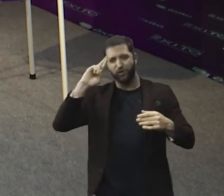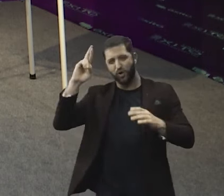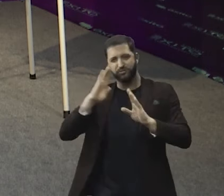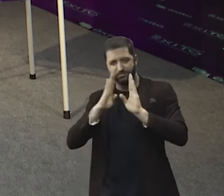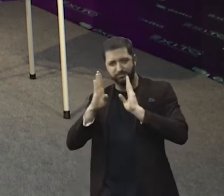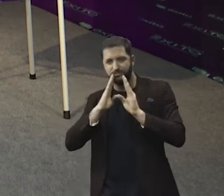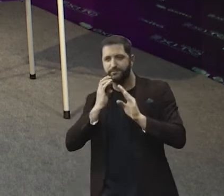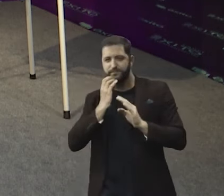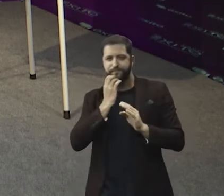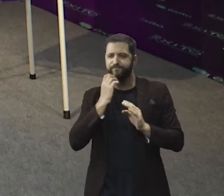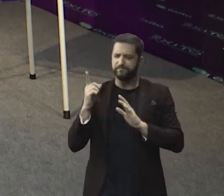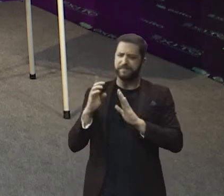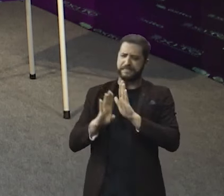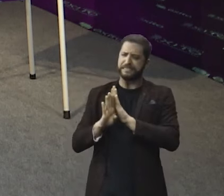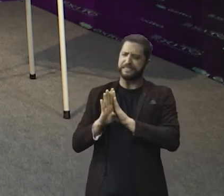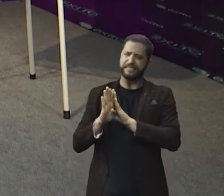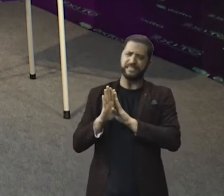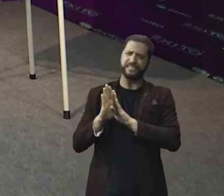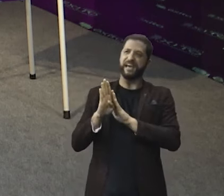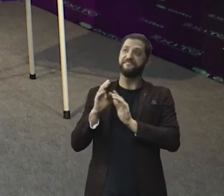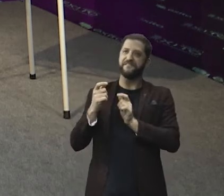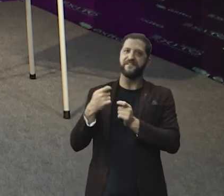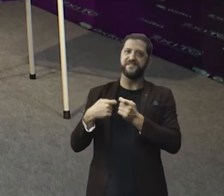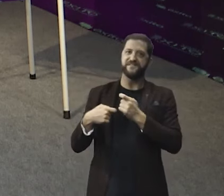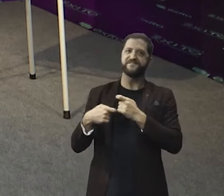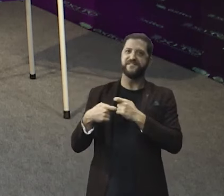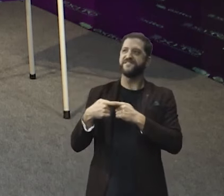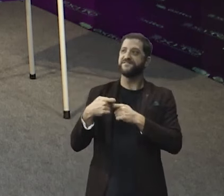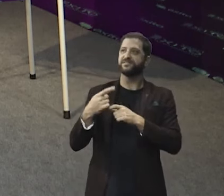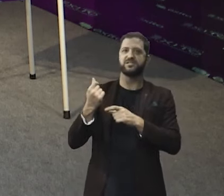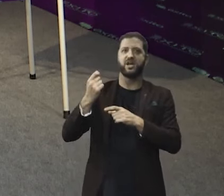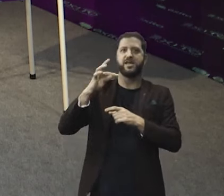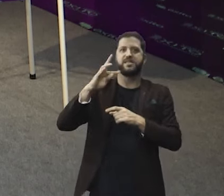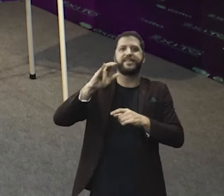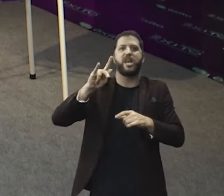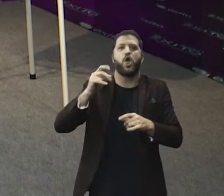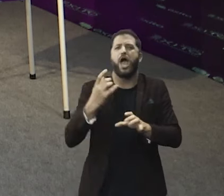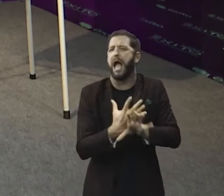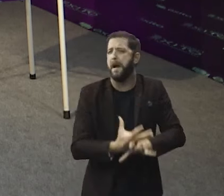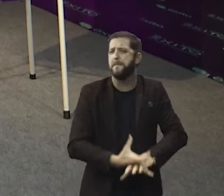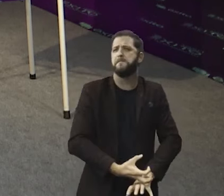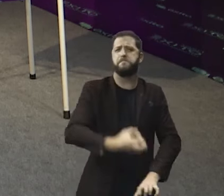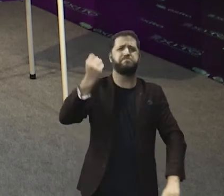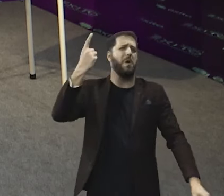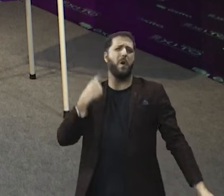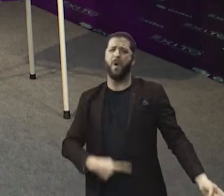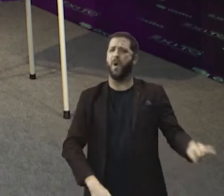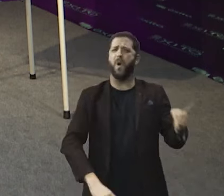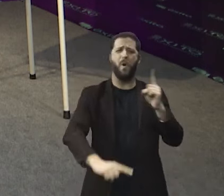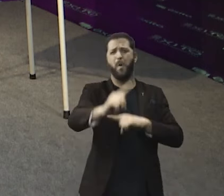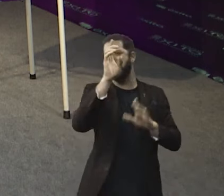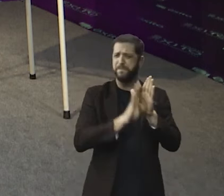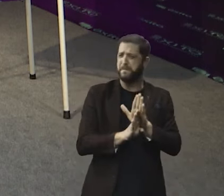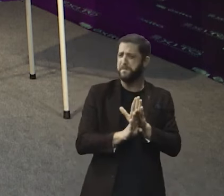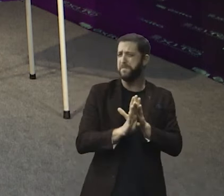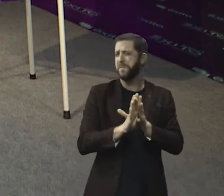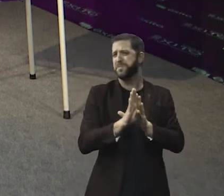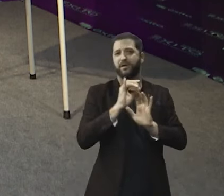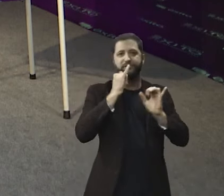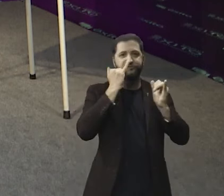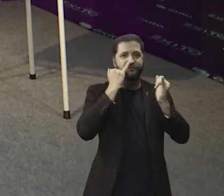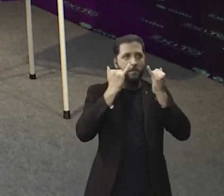fazer isso tudo começa a faturar esses trilhões e trilhões e trilhões começa a ter dados de todoo informação de